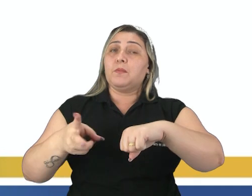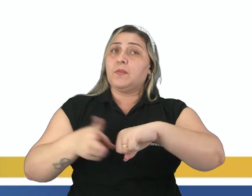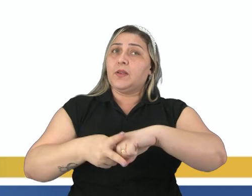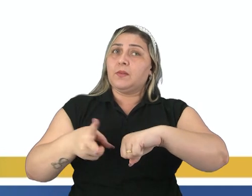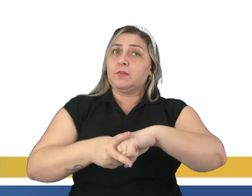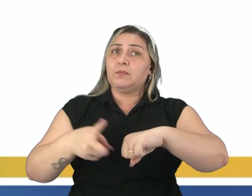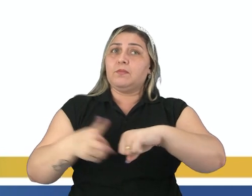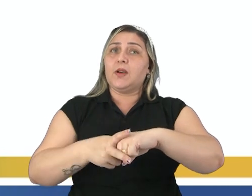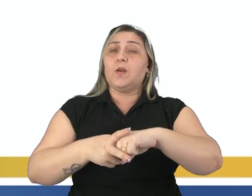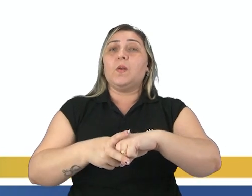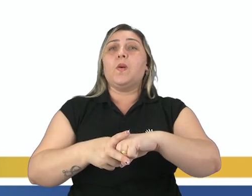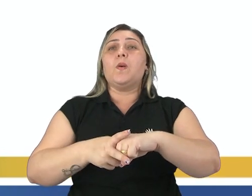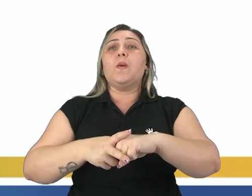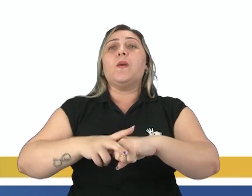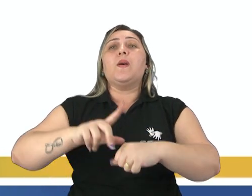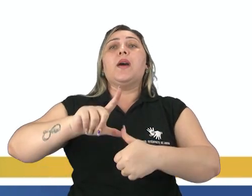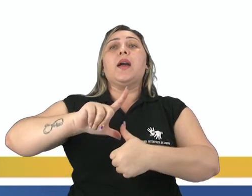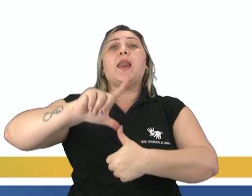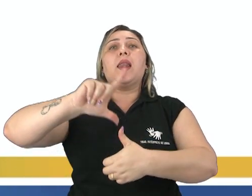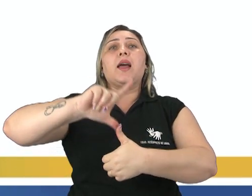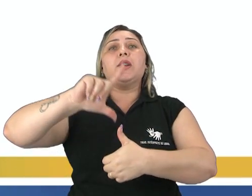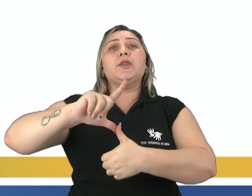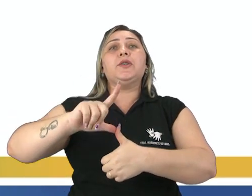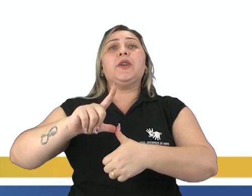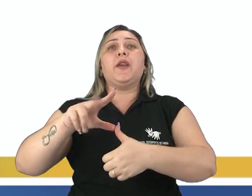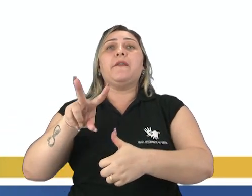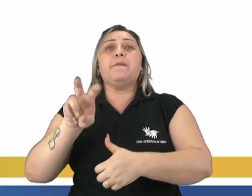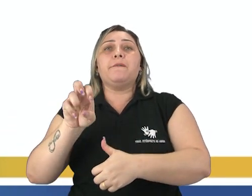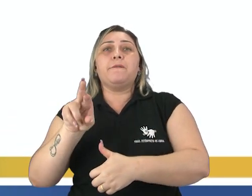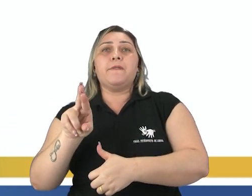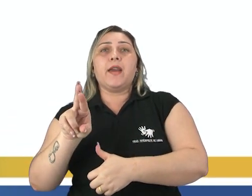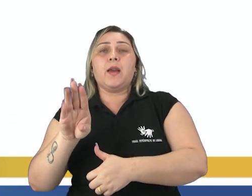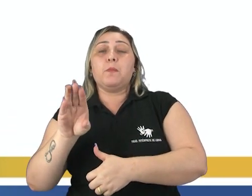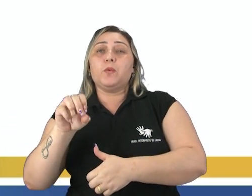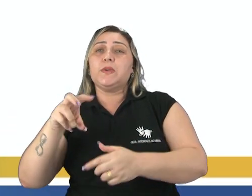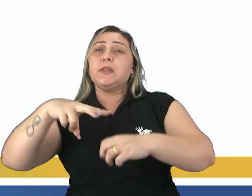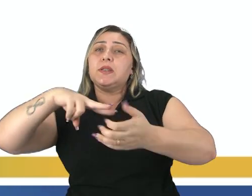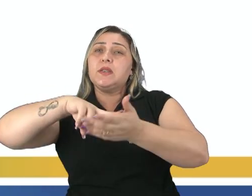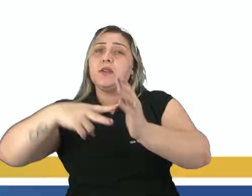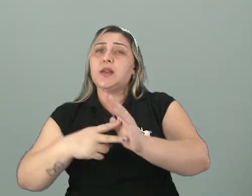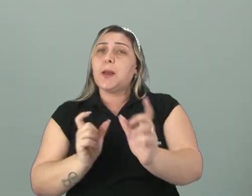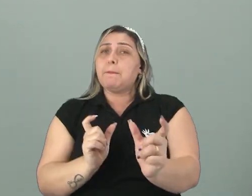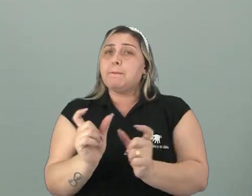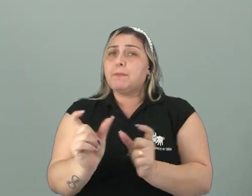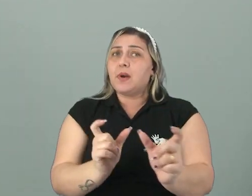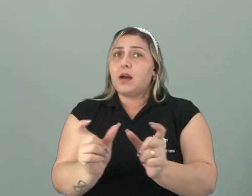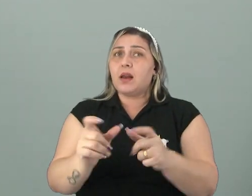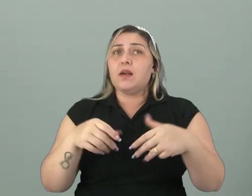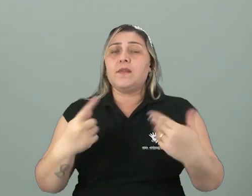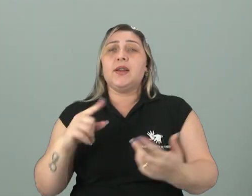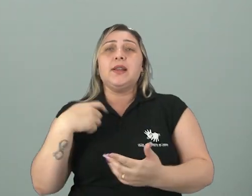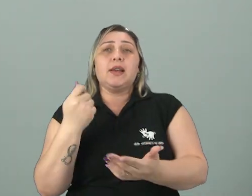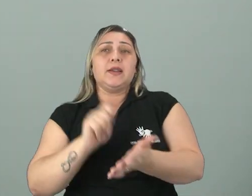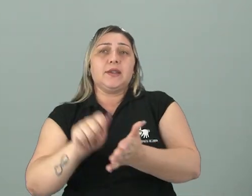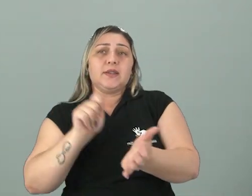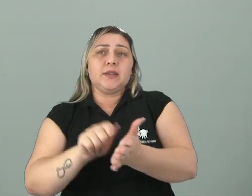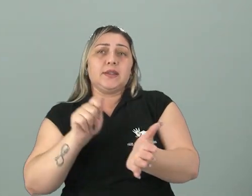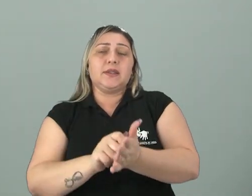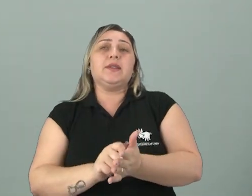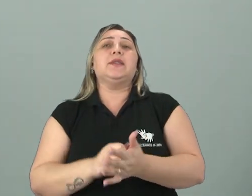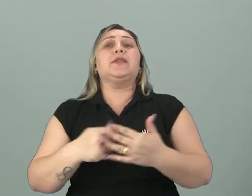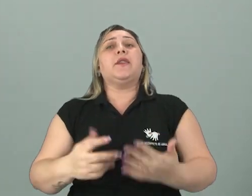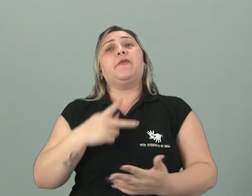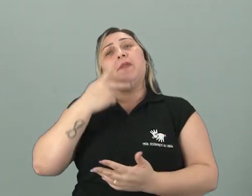termo verbal vem do latim verbum, que significa palavra. Isso mesmo. Então, tanto na escrita quanto